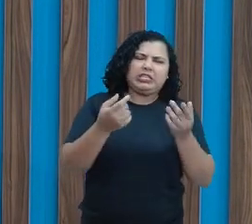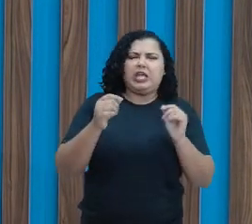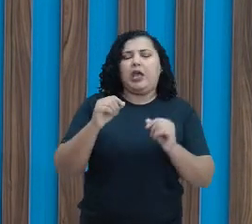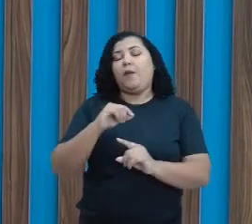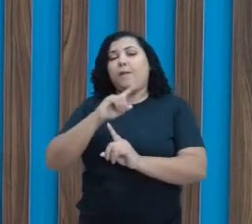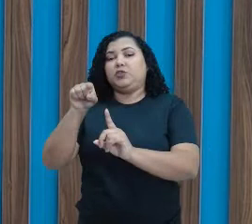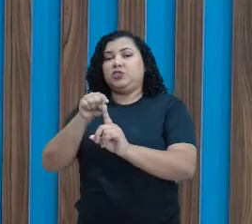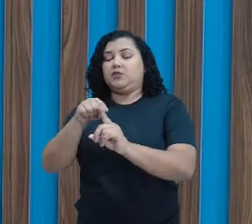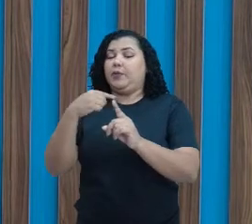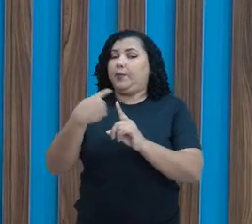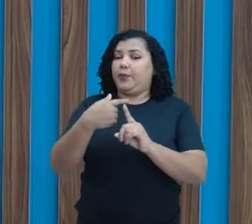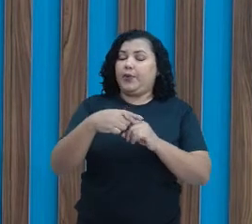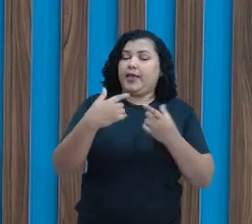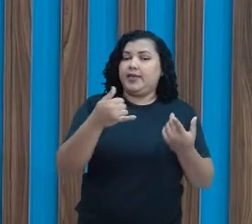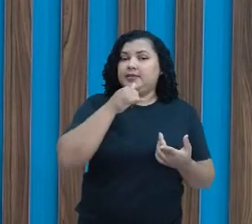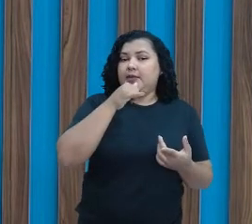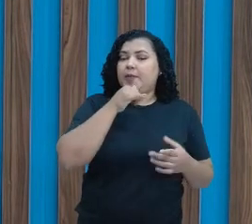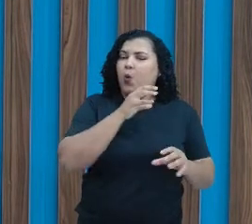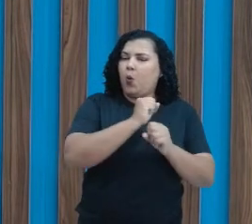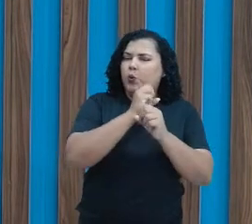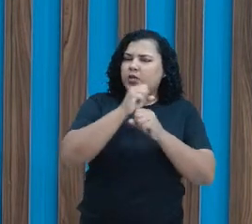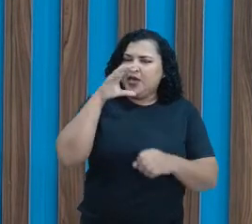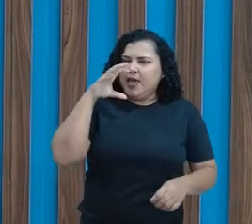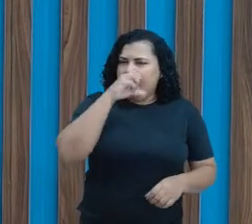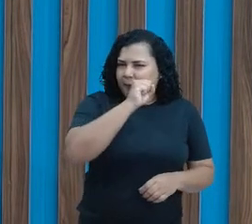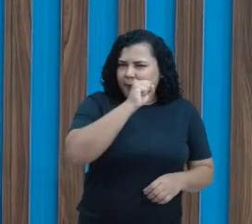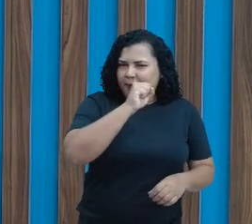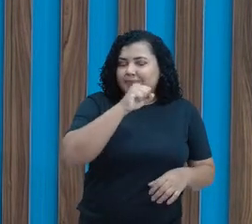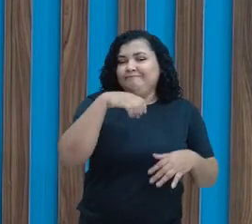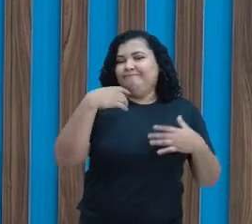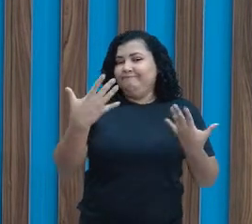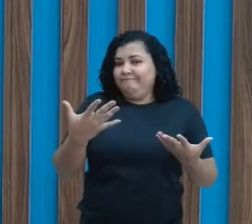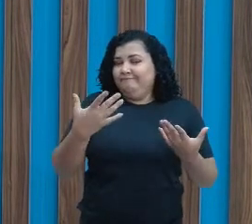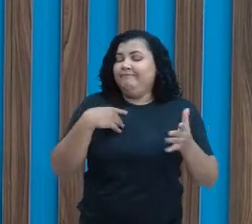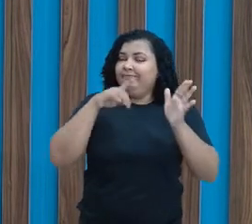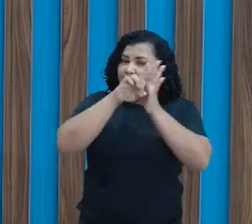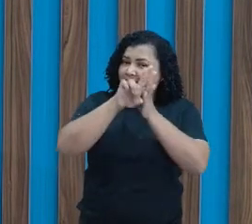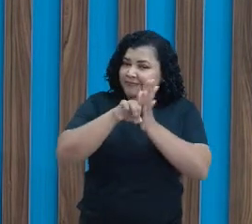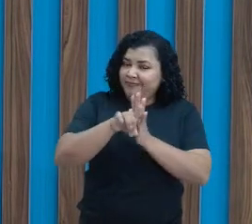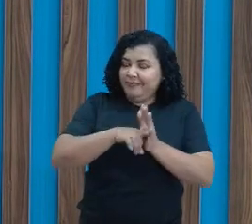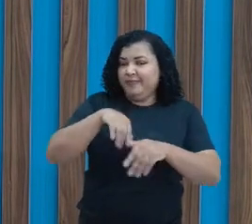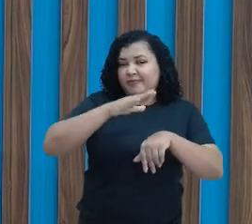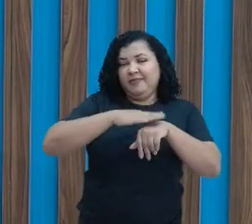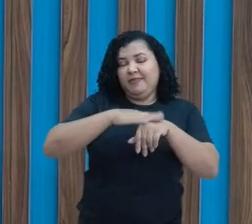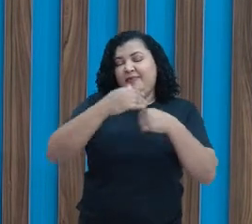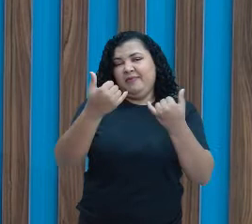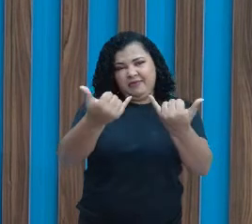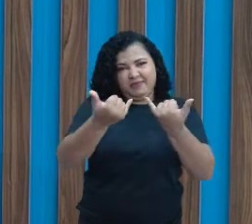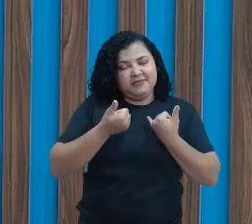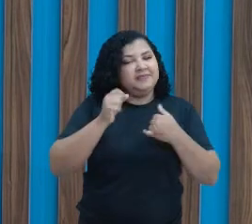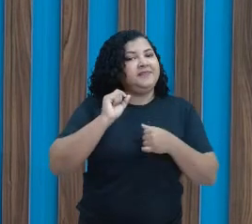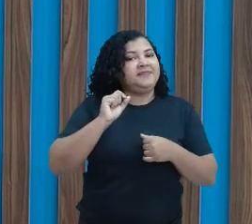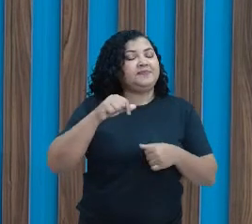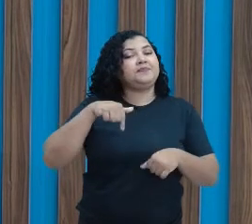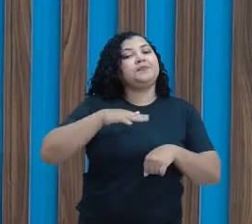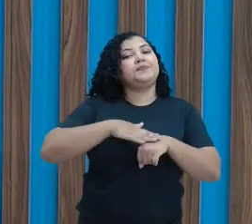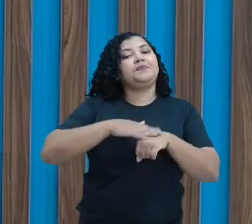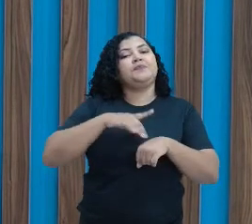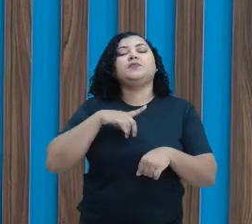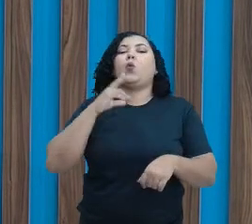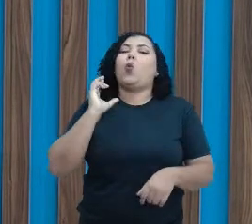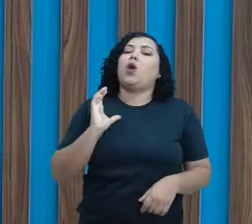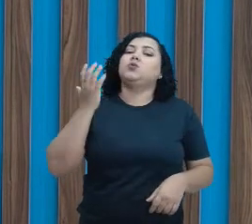objetiva, porque aquela continha rápida vai fazer com que a análise da situação diga para a gente em que aquele resultado